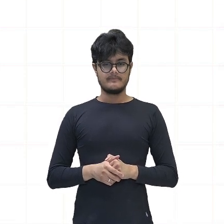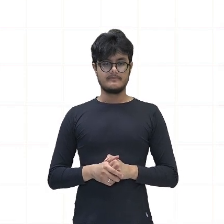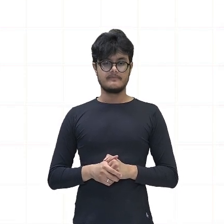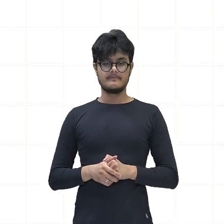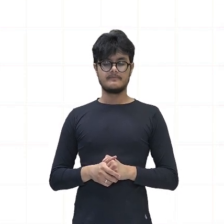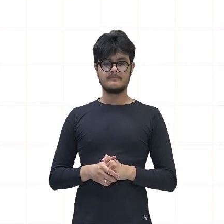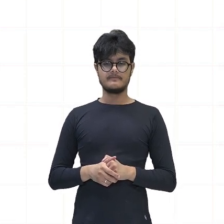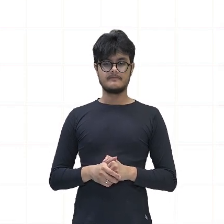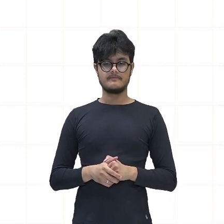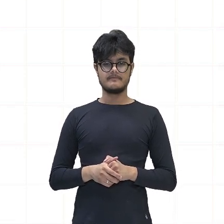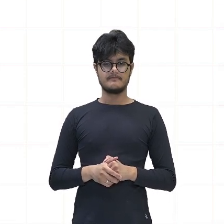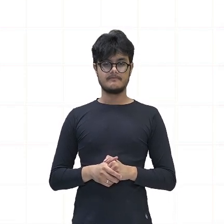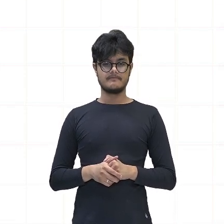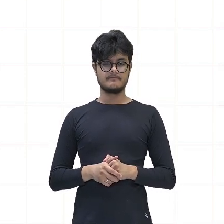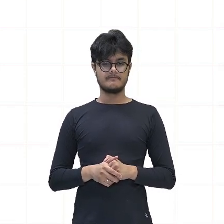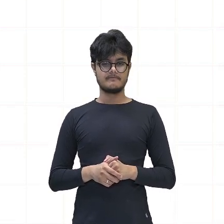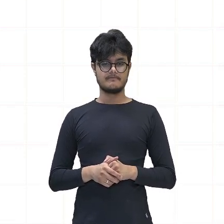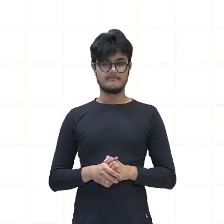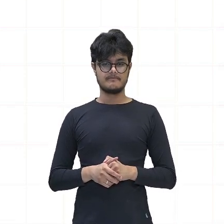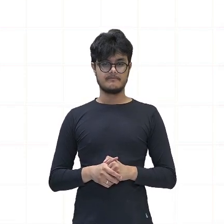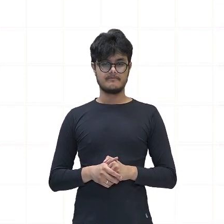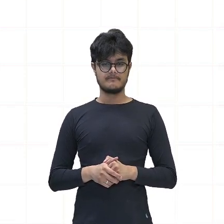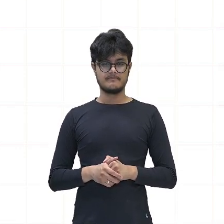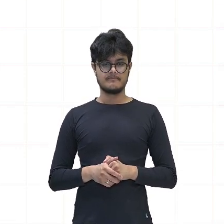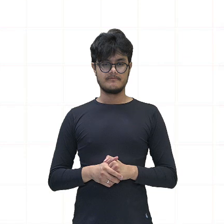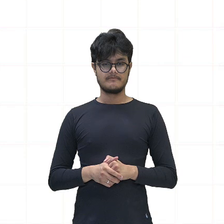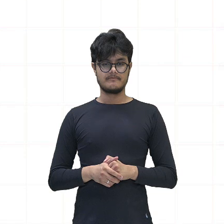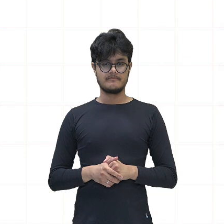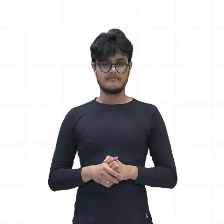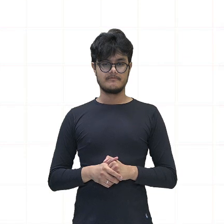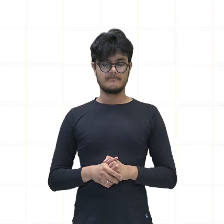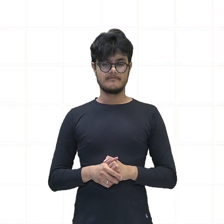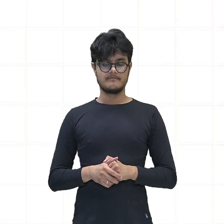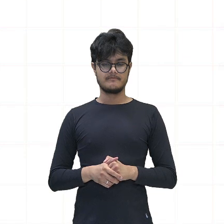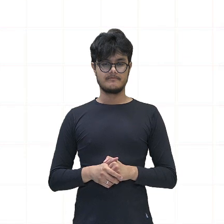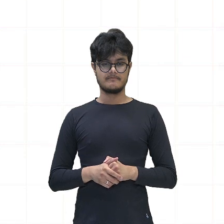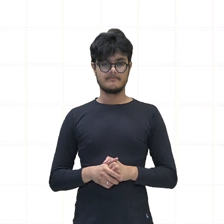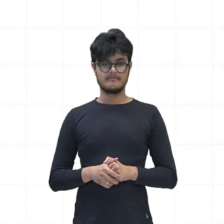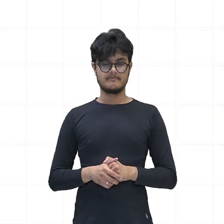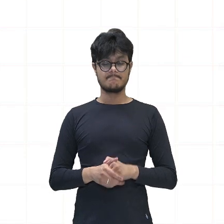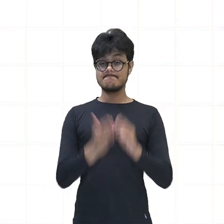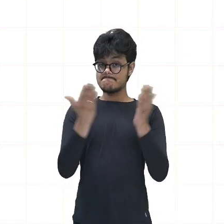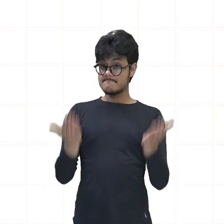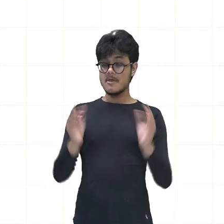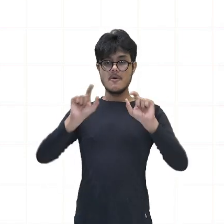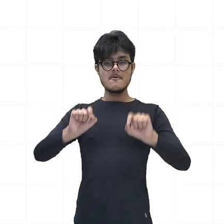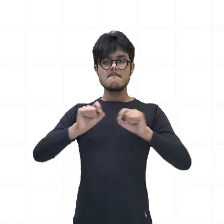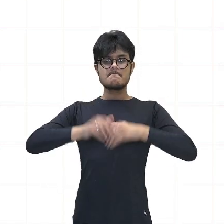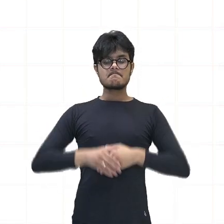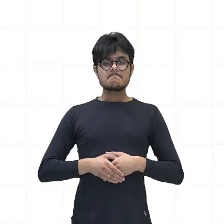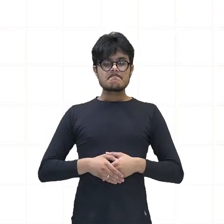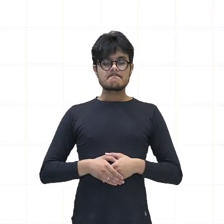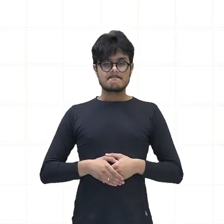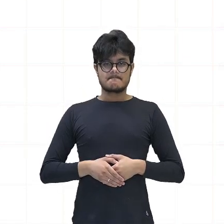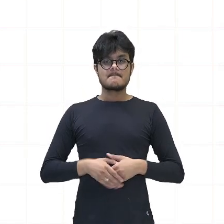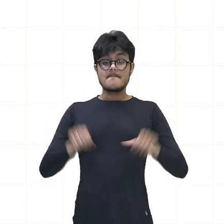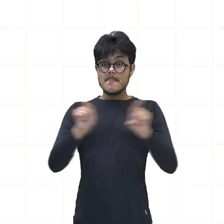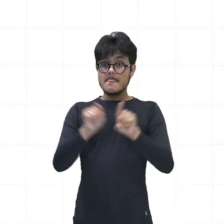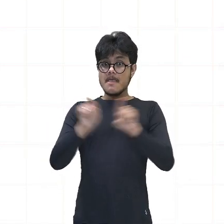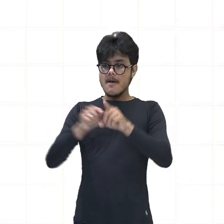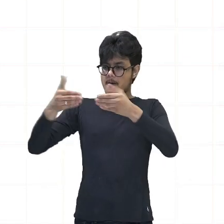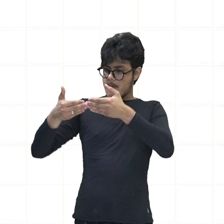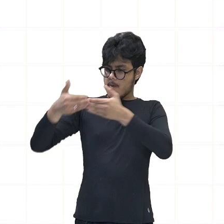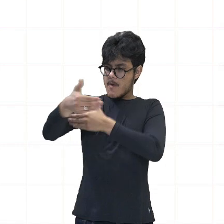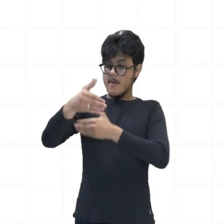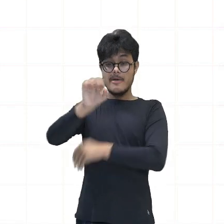se desenvolveram bastante aí com a economia do ciclo do ouro. Nesse momento também, né, ali nessa parte da